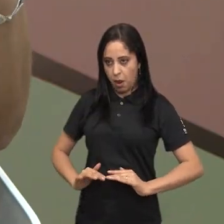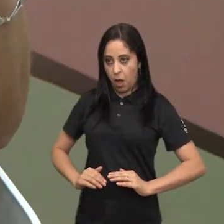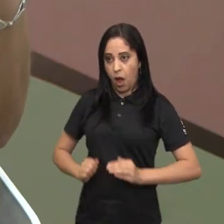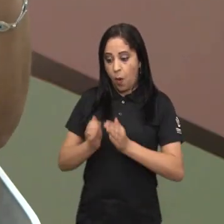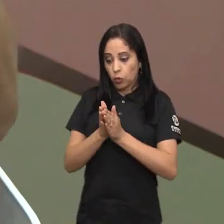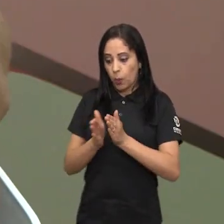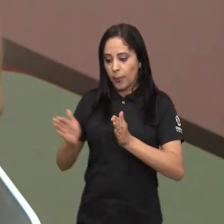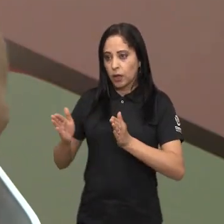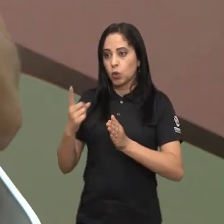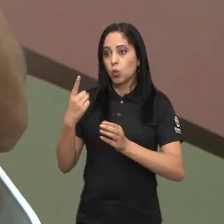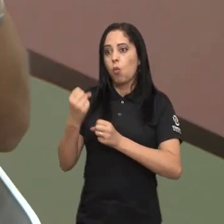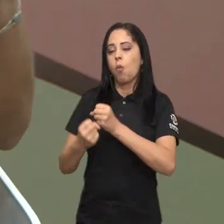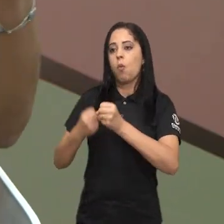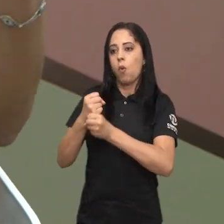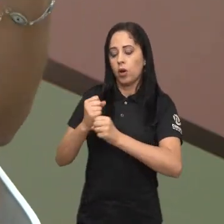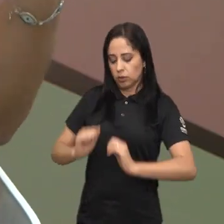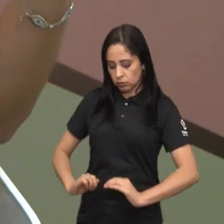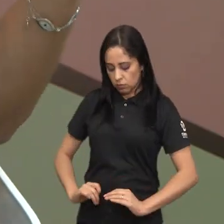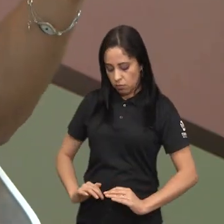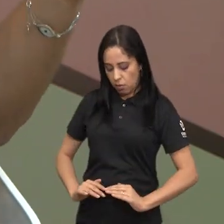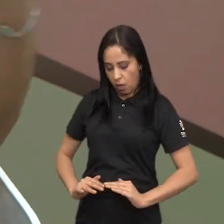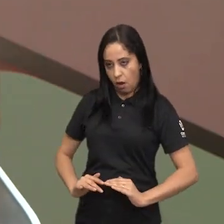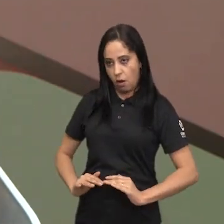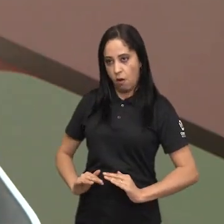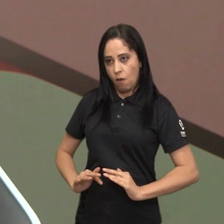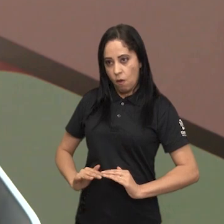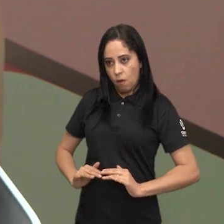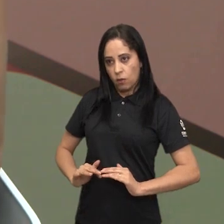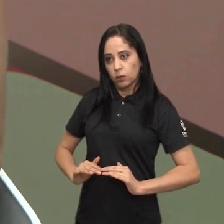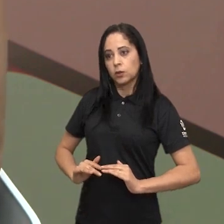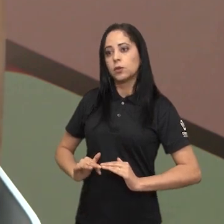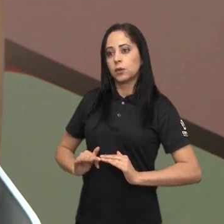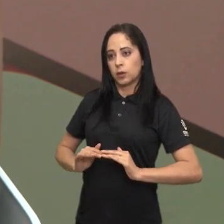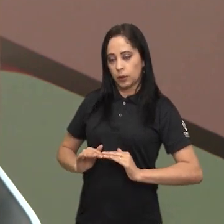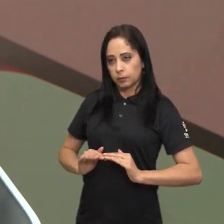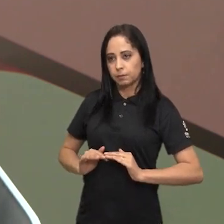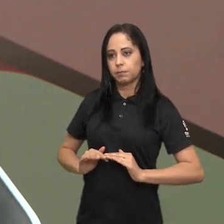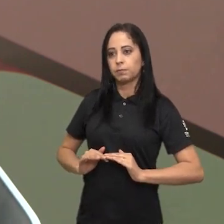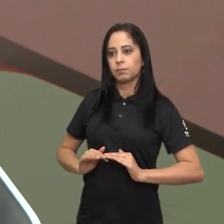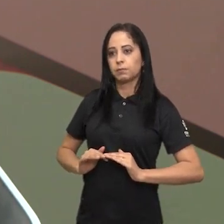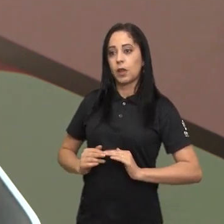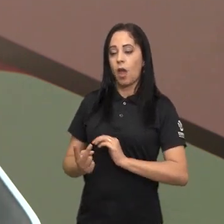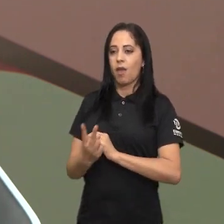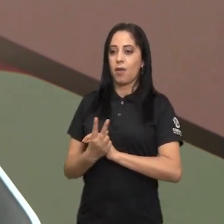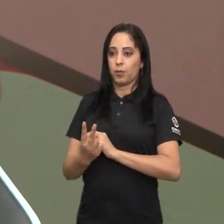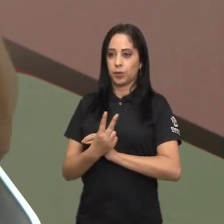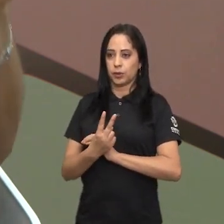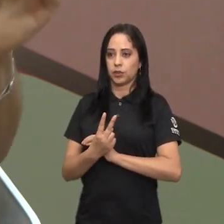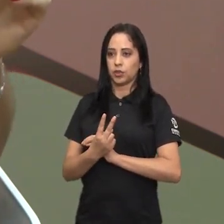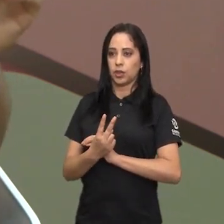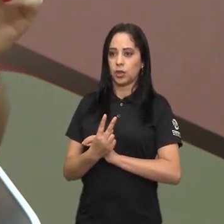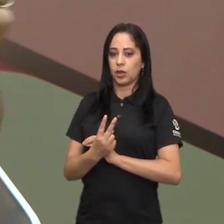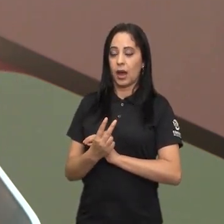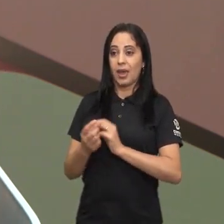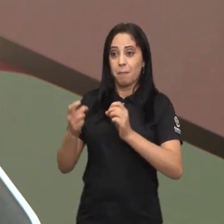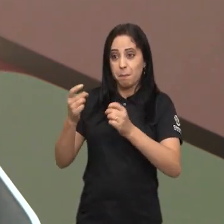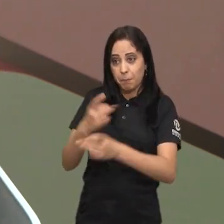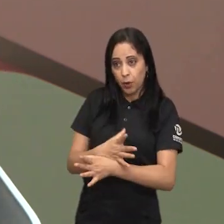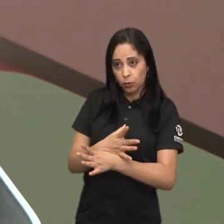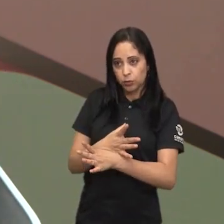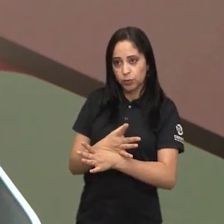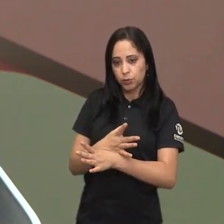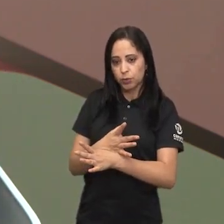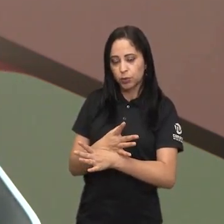essa mulher vai liberando esse hormônio através desse tubinho de silicone, e depois de 1 ano,